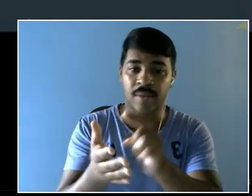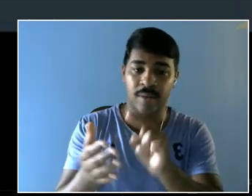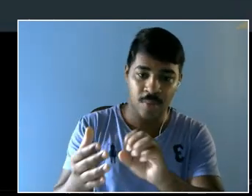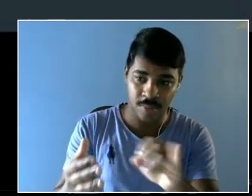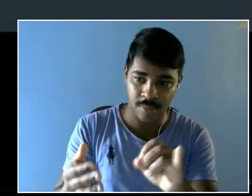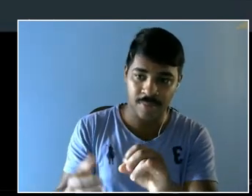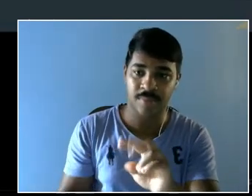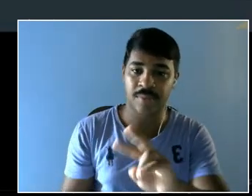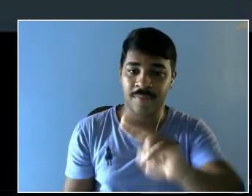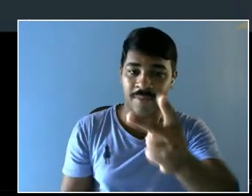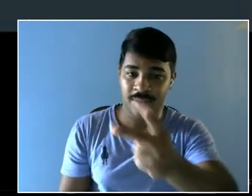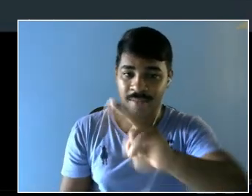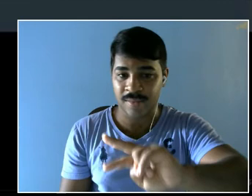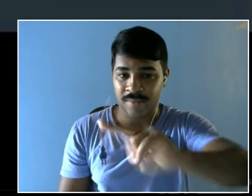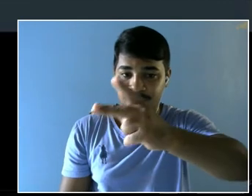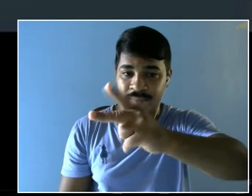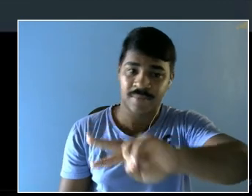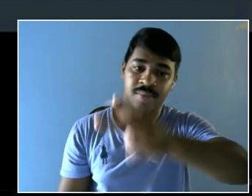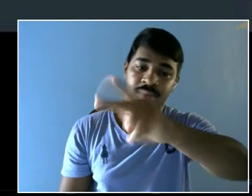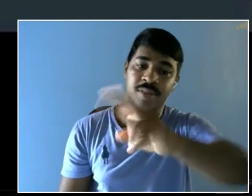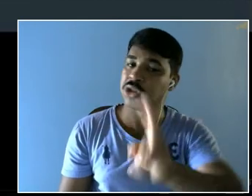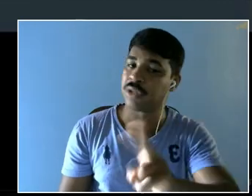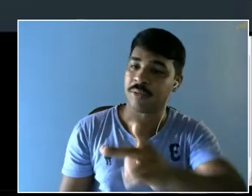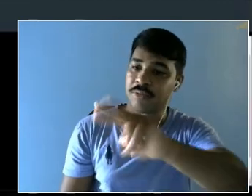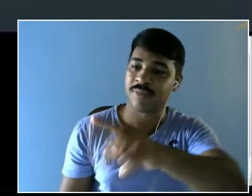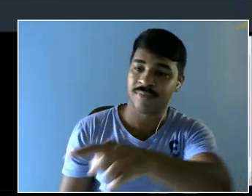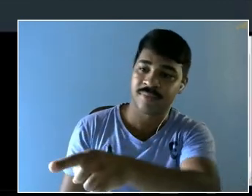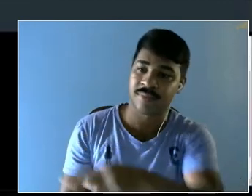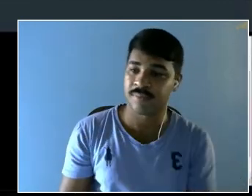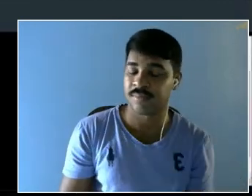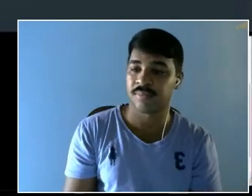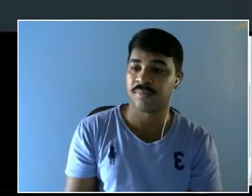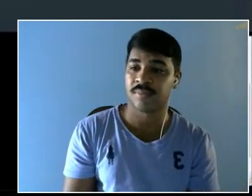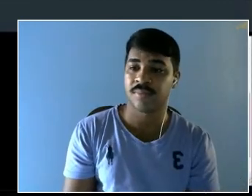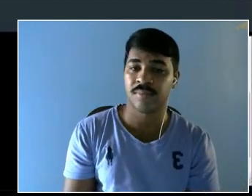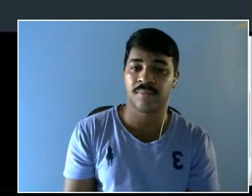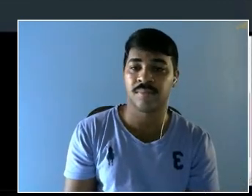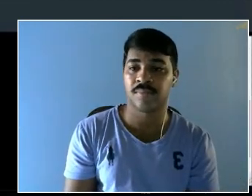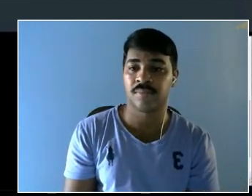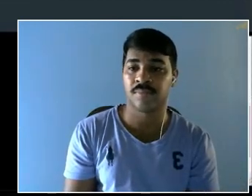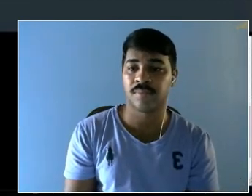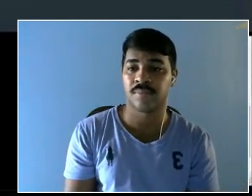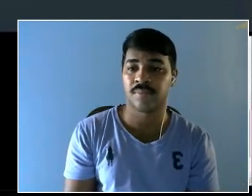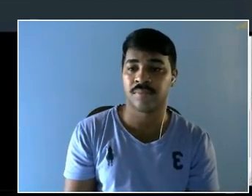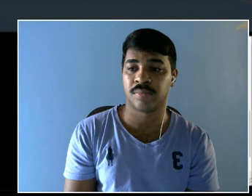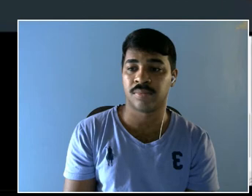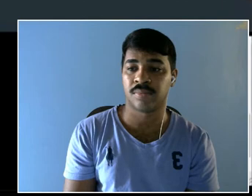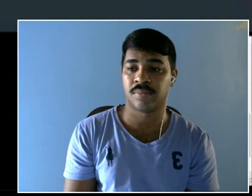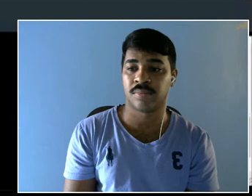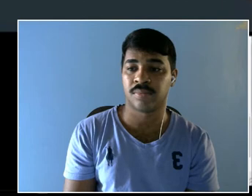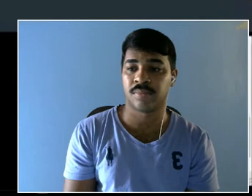então escreve oi. De novo, verdadeiro, escreve oi. Verdadeiro, escreve oi. E daí ele fica fazendo isso. Então, toda vez ele vai